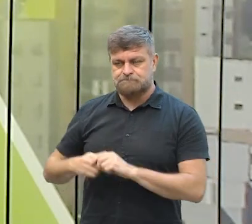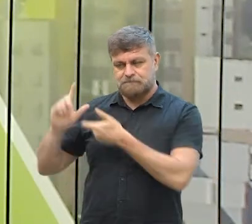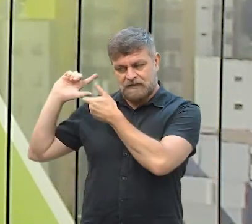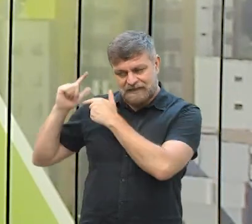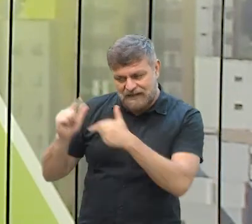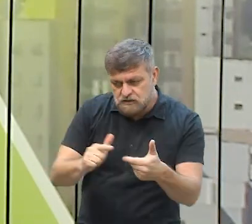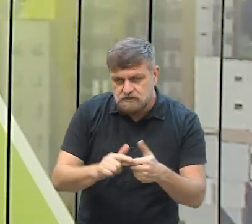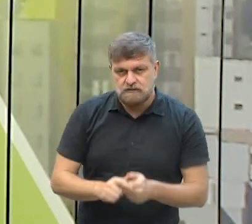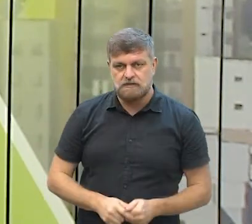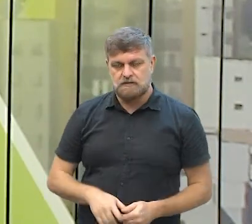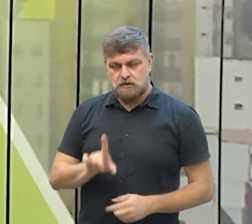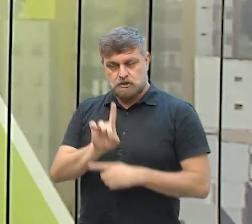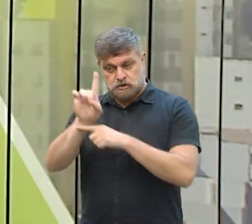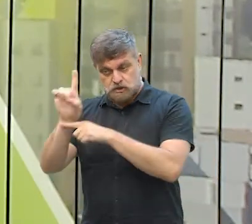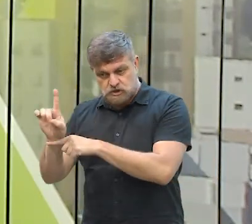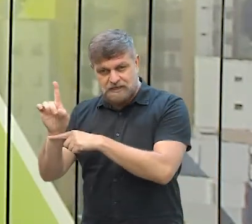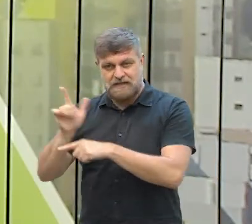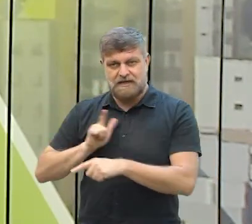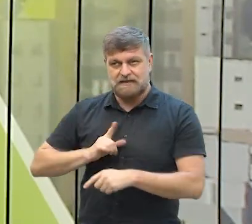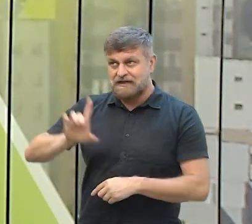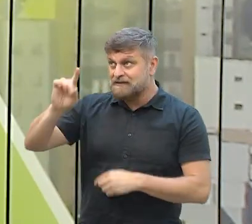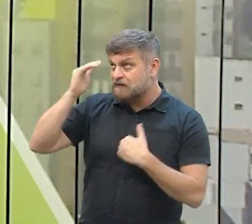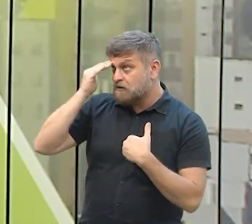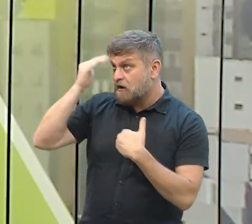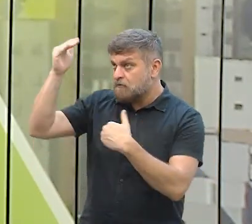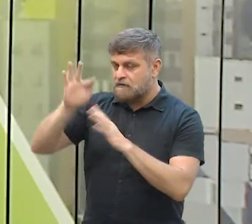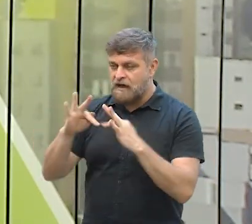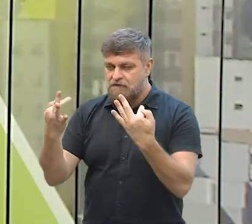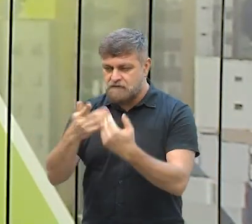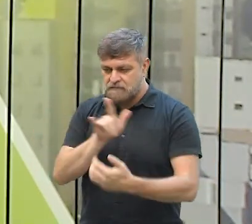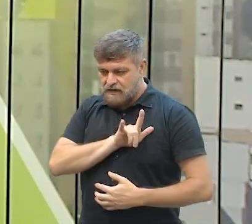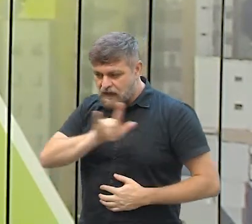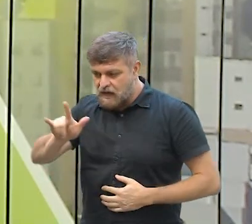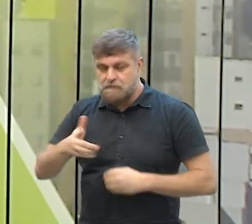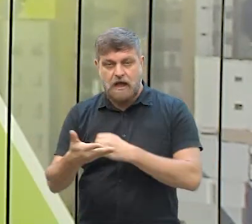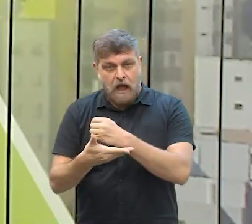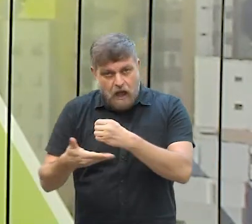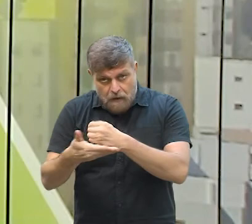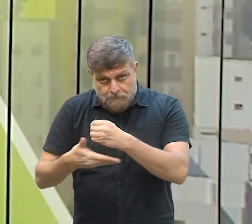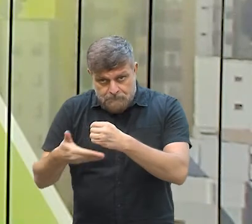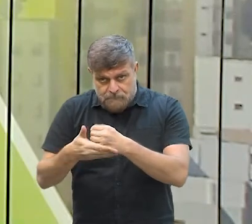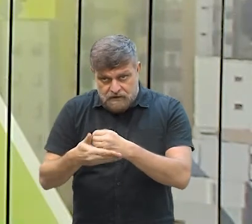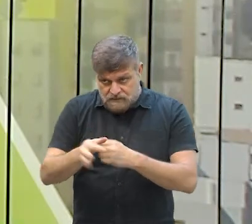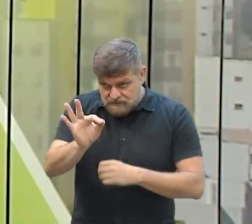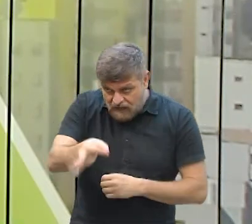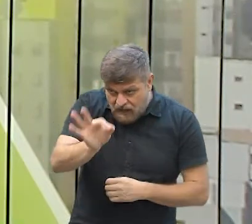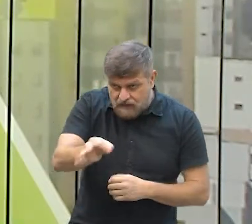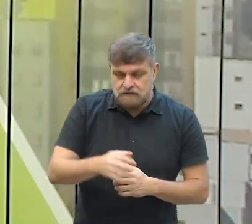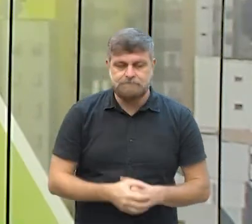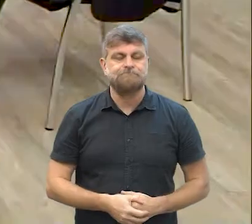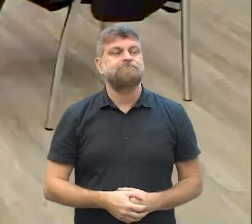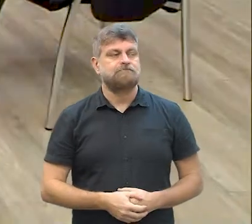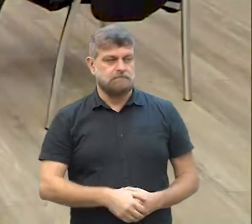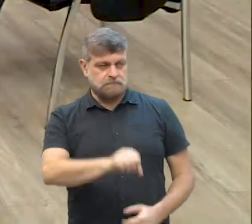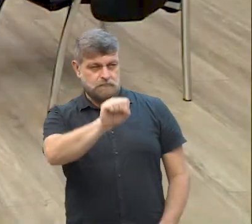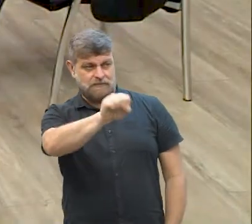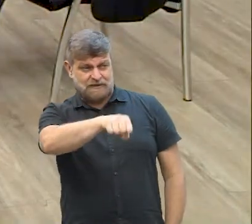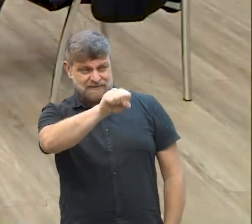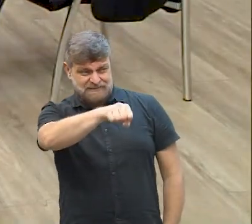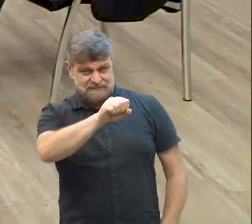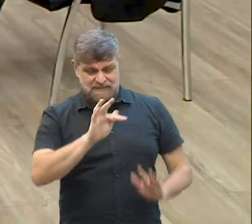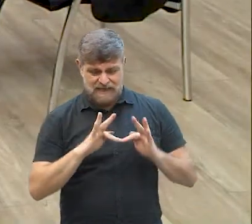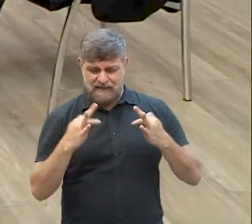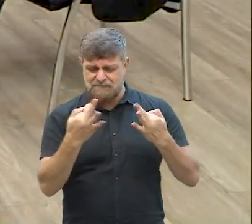né? Conservador, de direita, ama a família, temente a Deus. Estes são os seus pilares, a sua base? São,